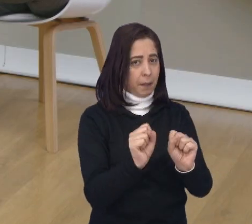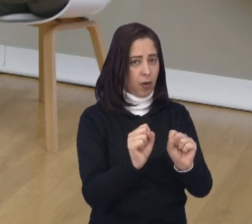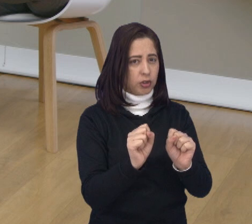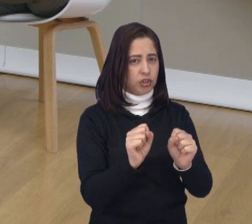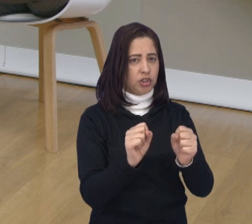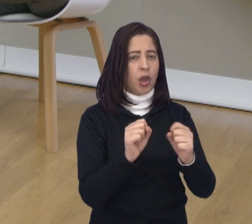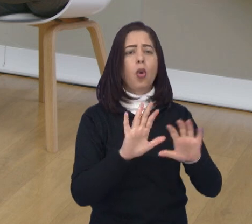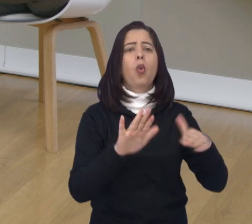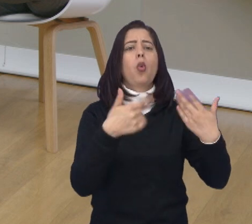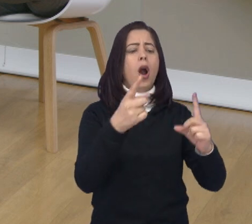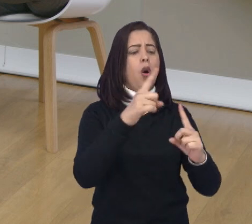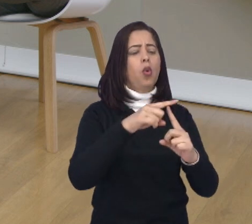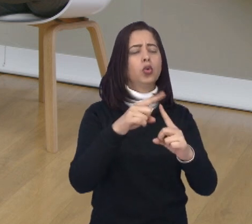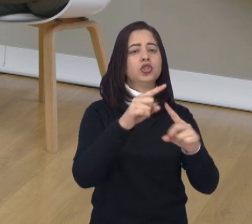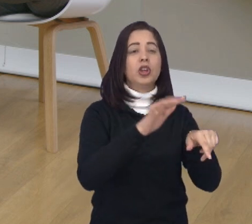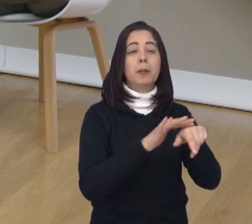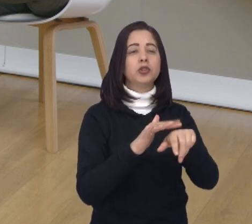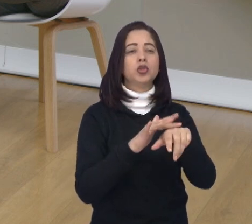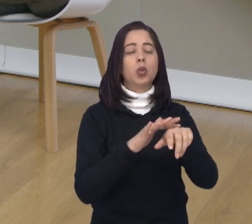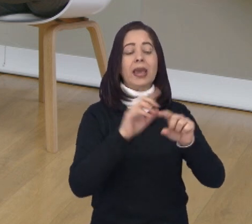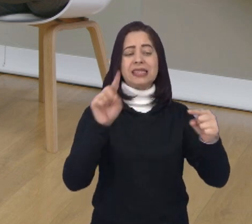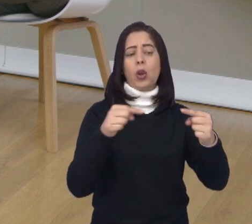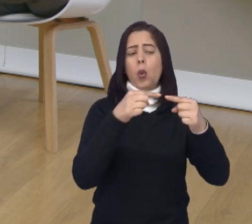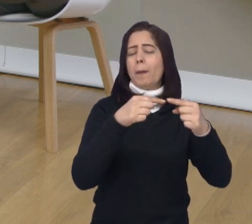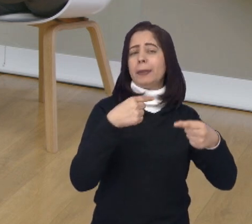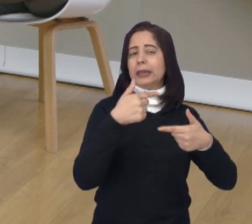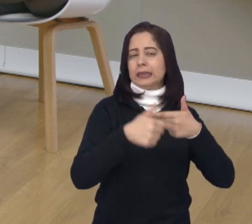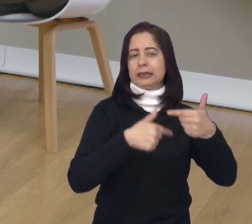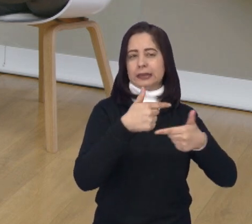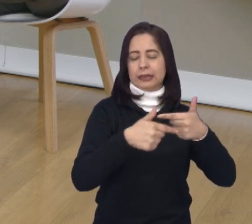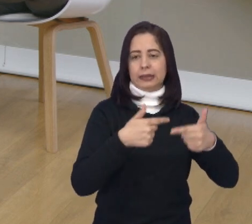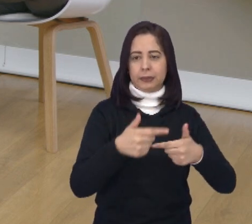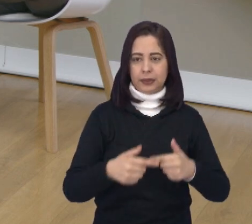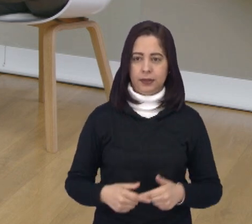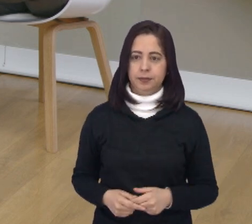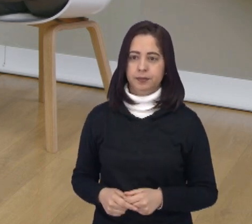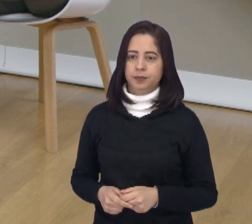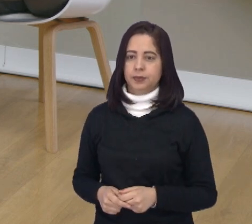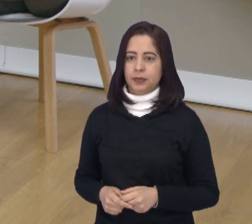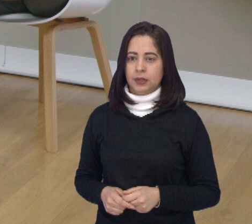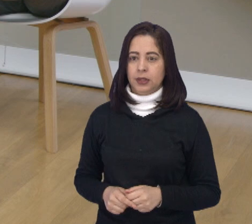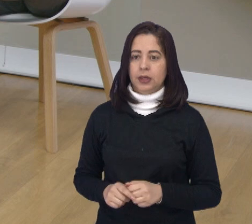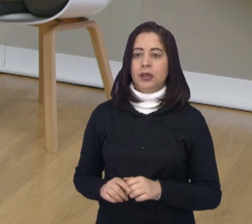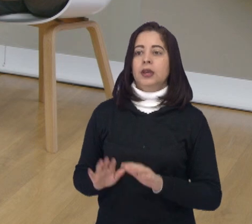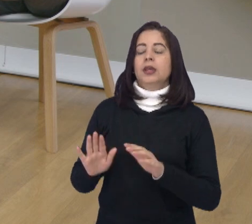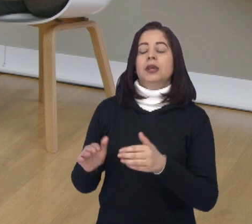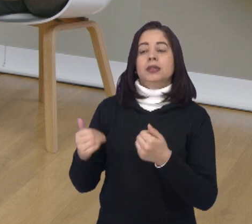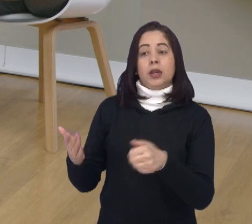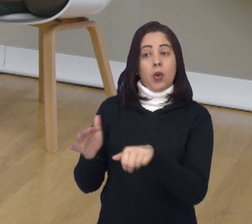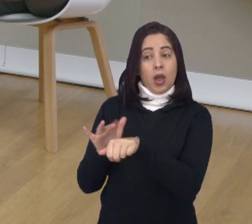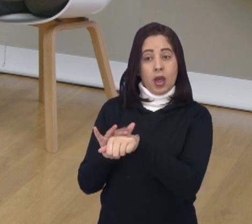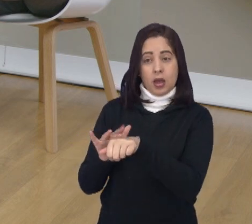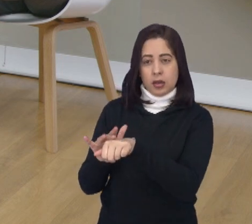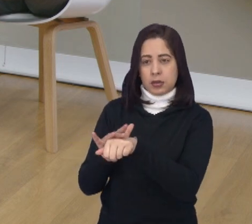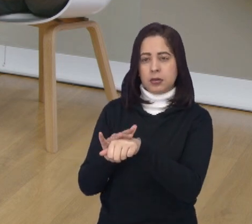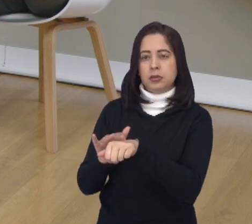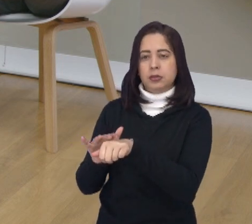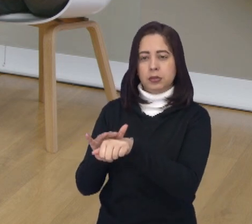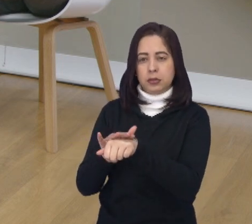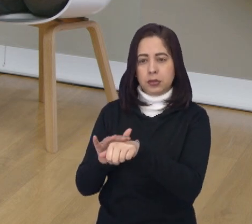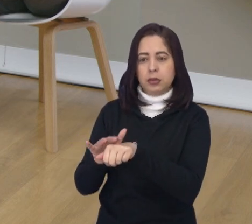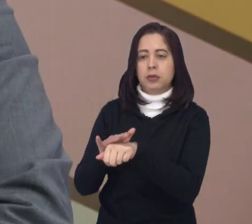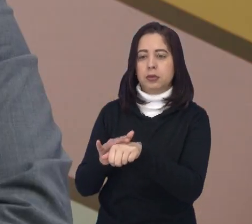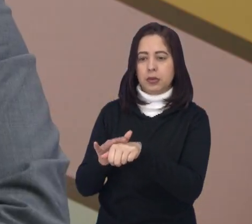são consideradas doenças ocupacionais? Muito bem. São doenças que são provocadas ou geradas